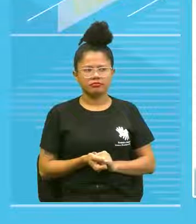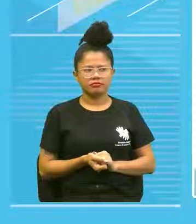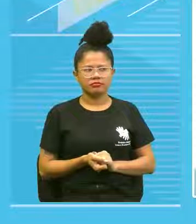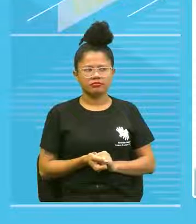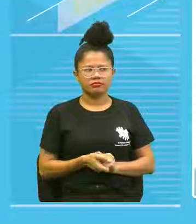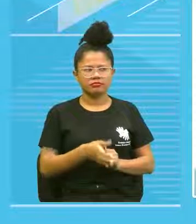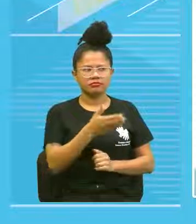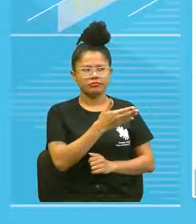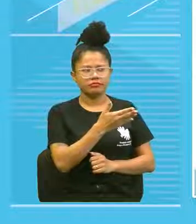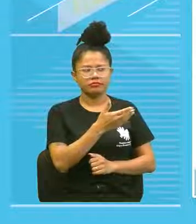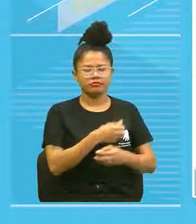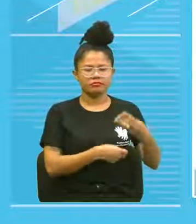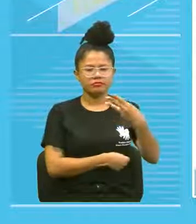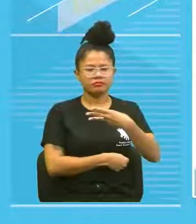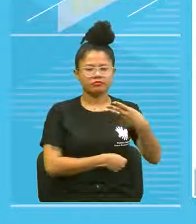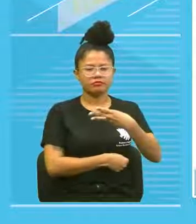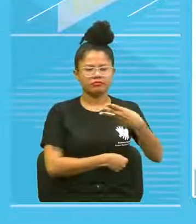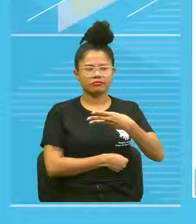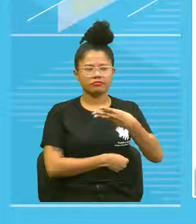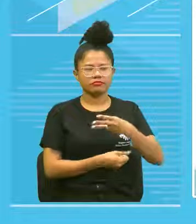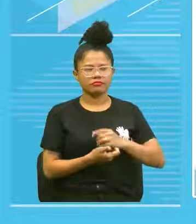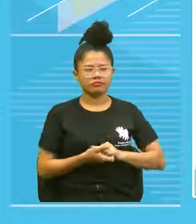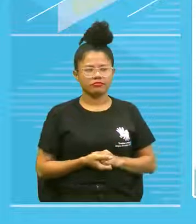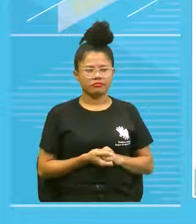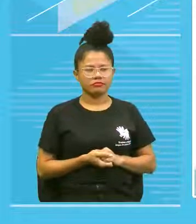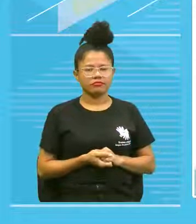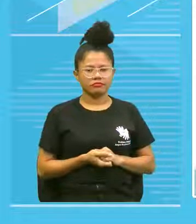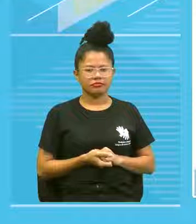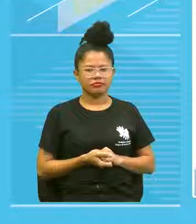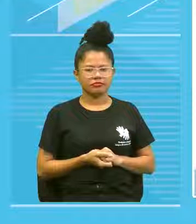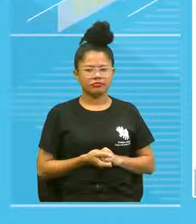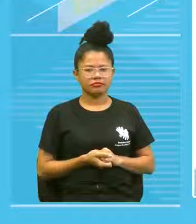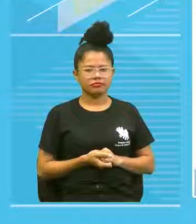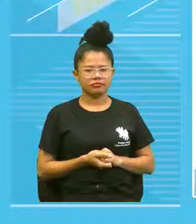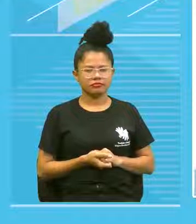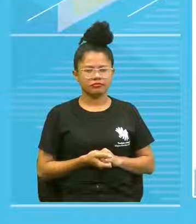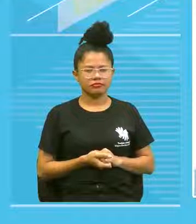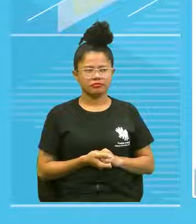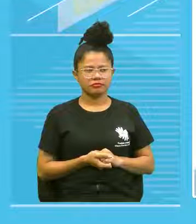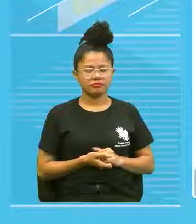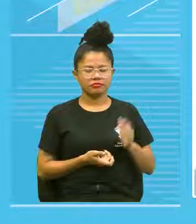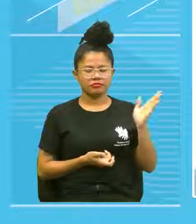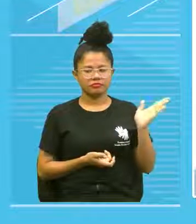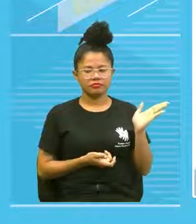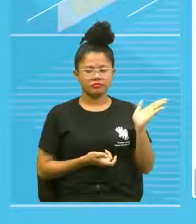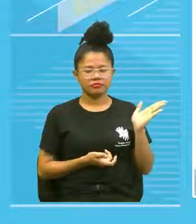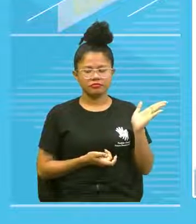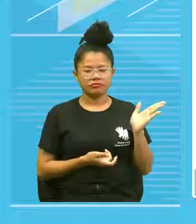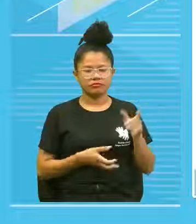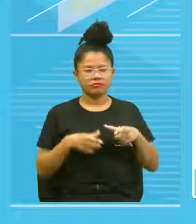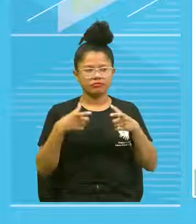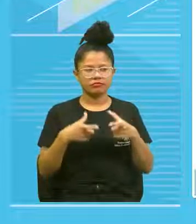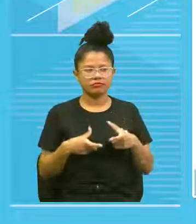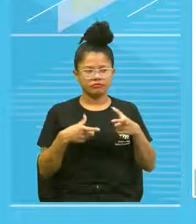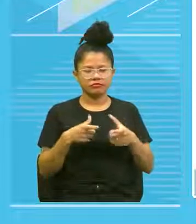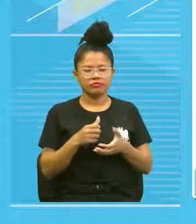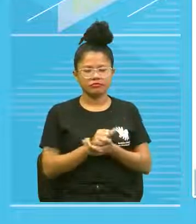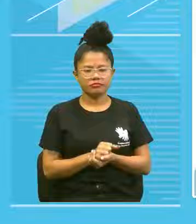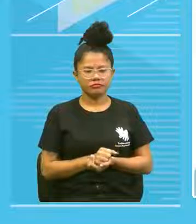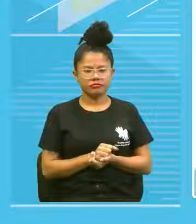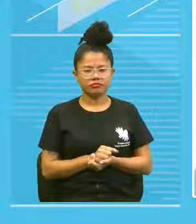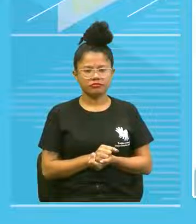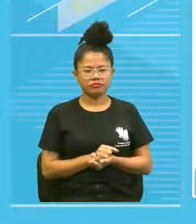biogás o biogás turma e ele é extraído a partir